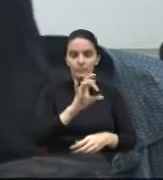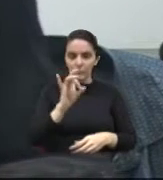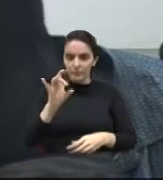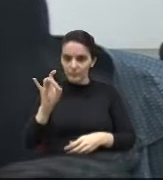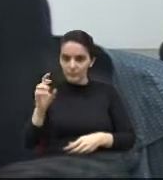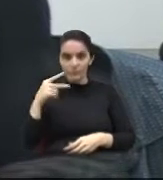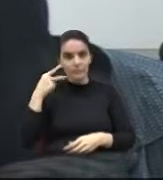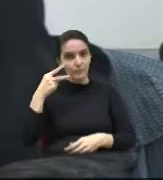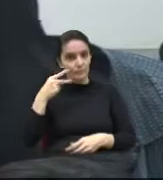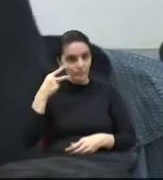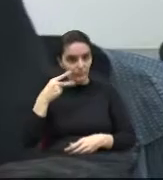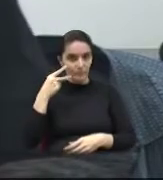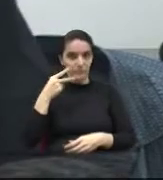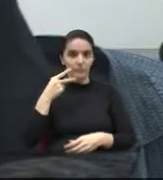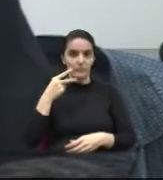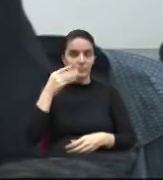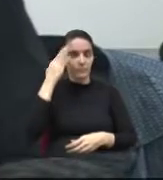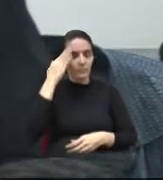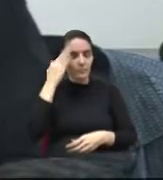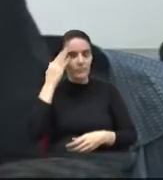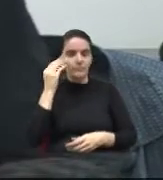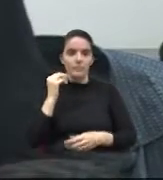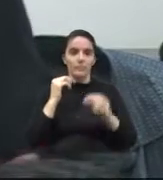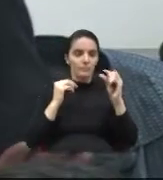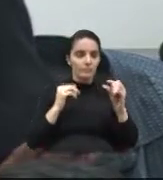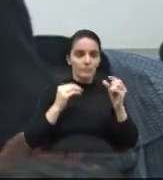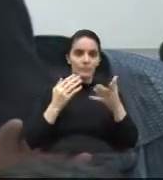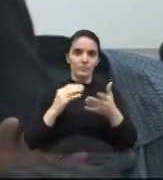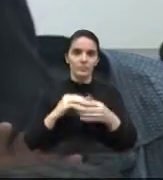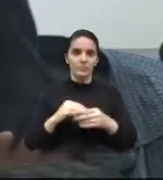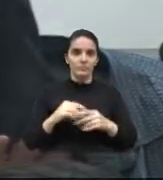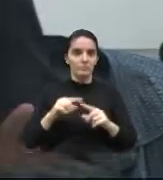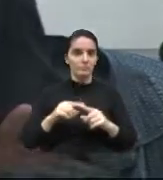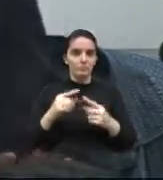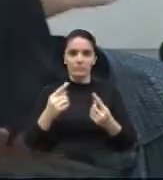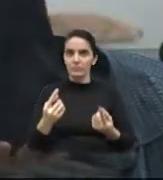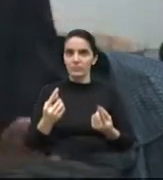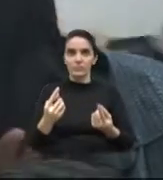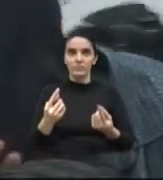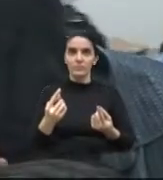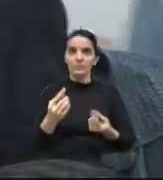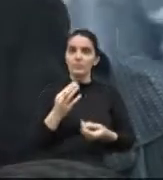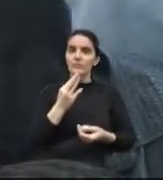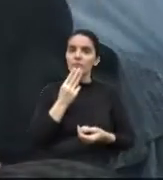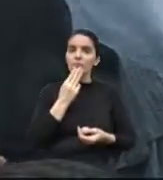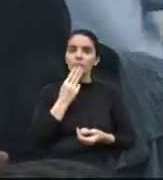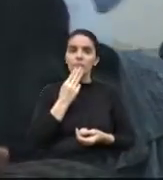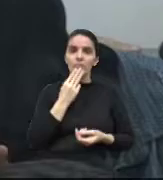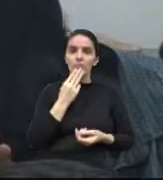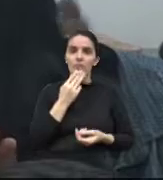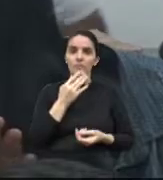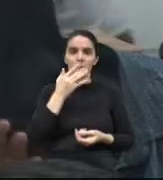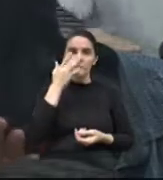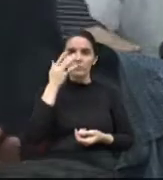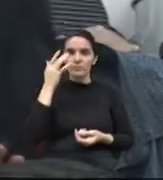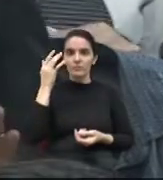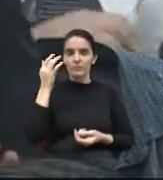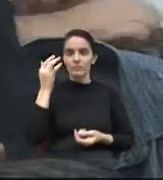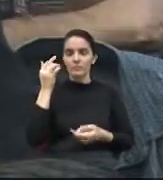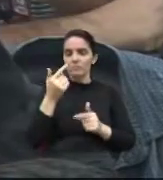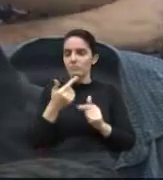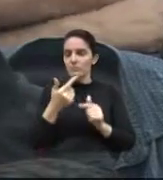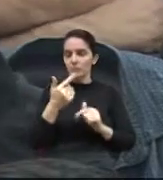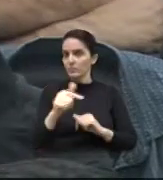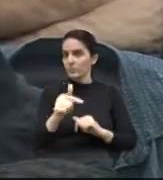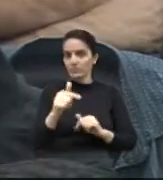informações, e eu acredito que não vejo nenhuma comissão de assuntos permanentes